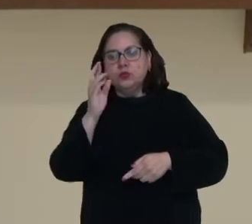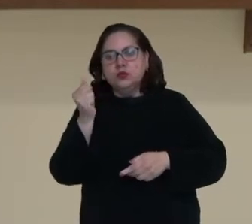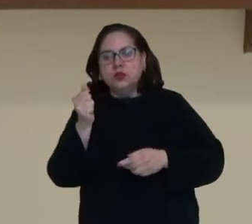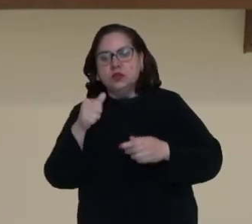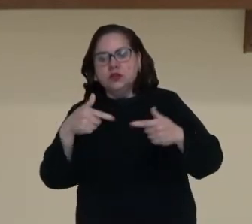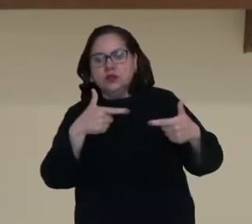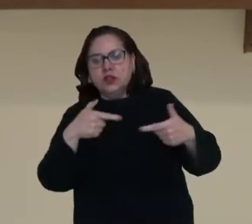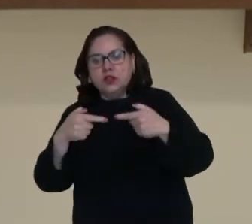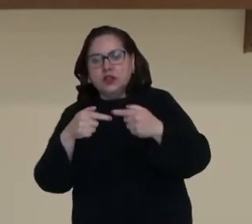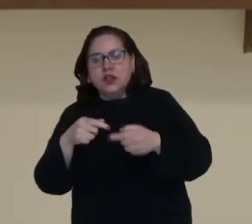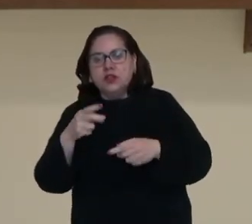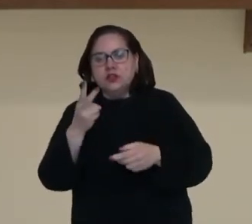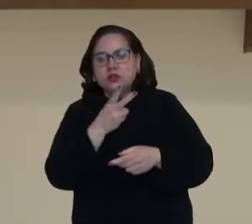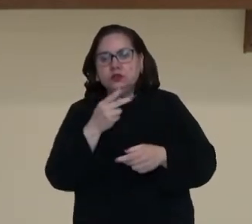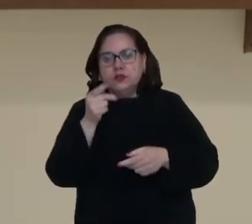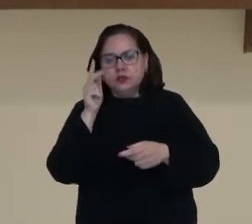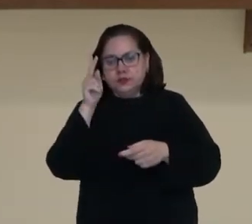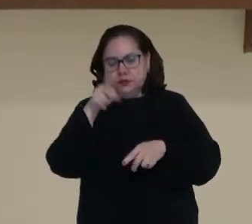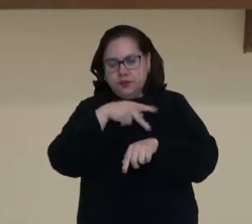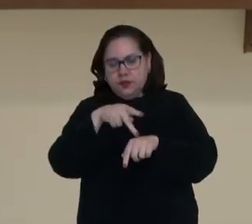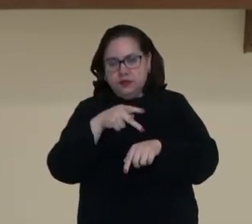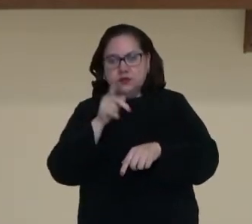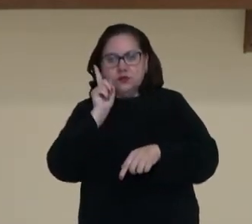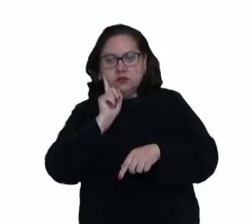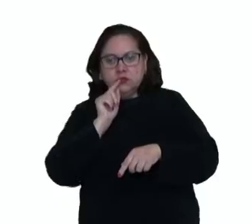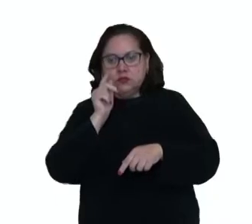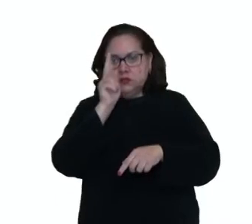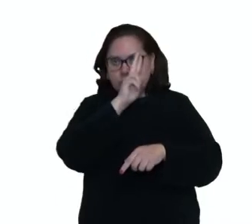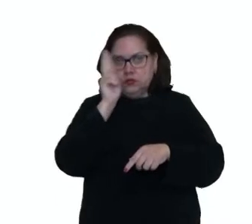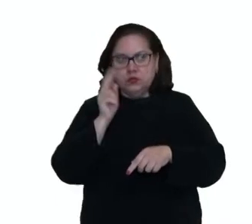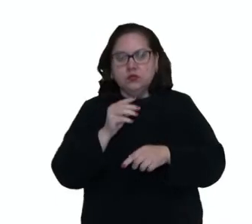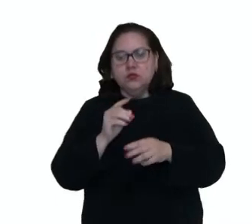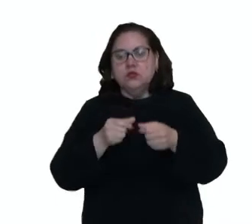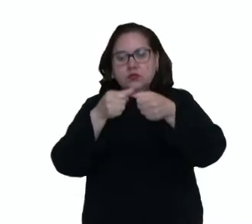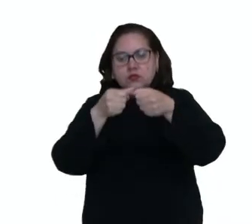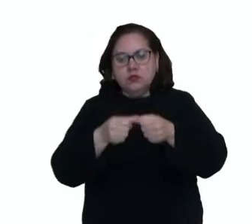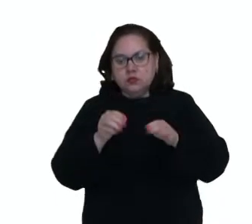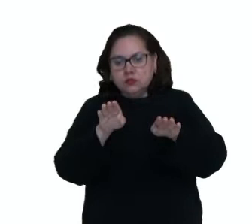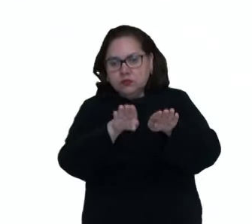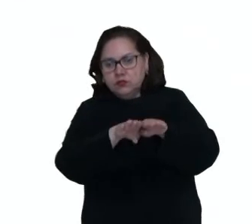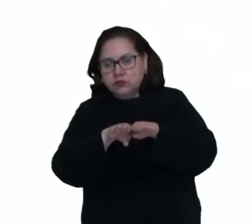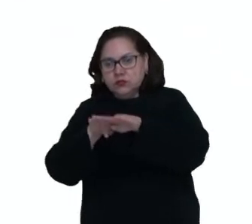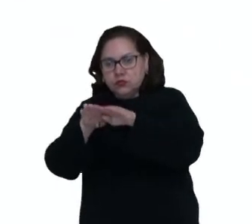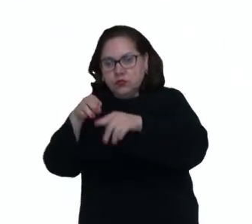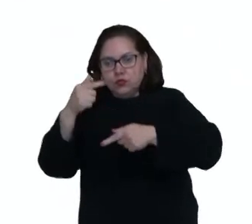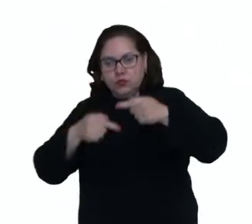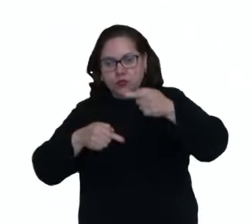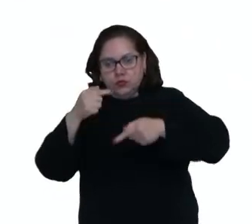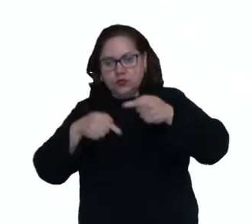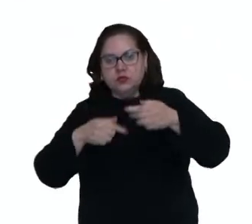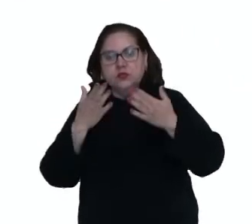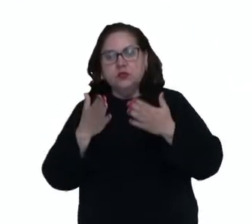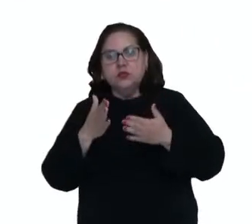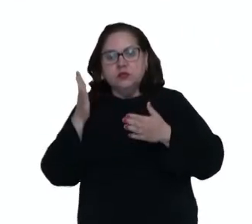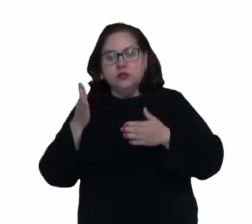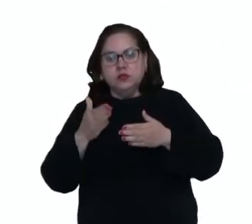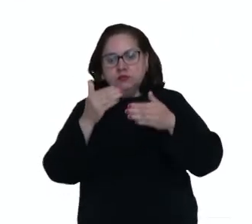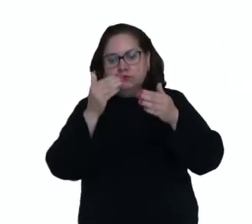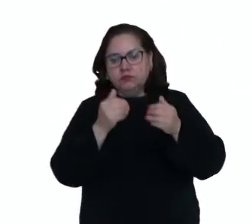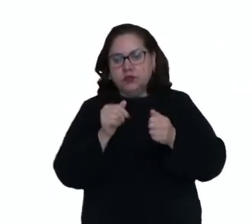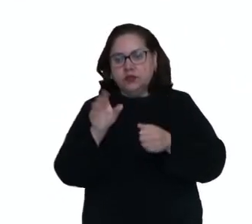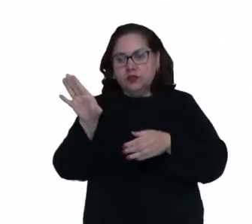Guerra Fria? E a gente vai ver que Dutra ele vai manter um alinhamento político estando ao lado dos